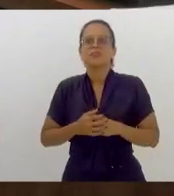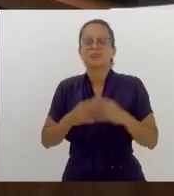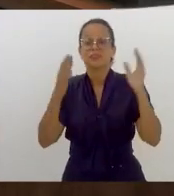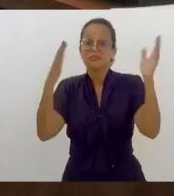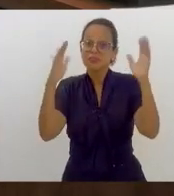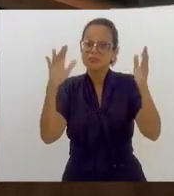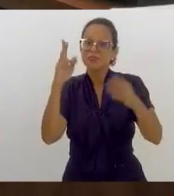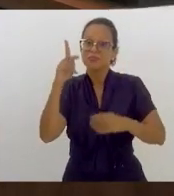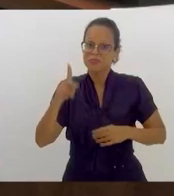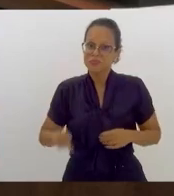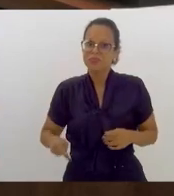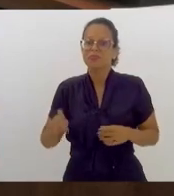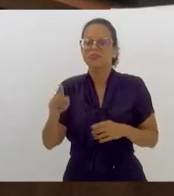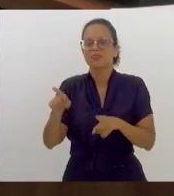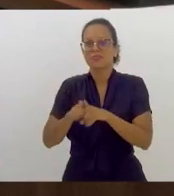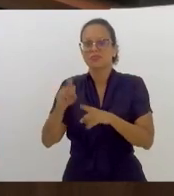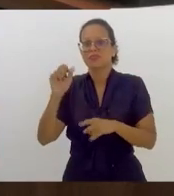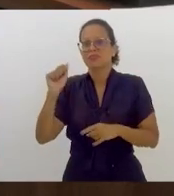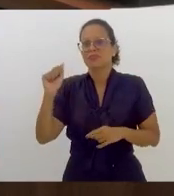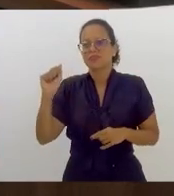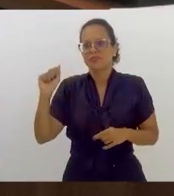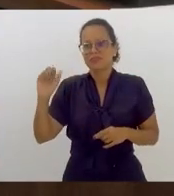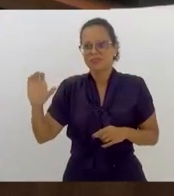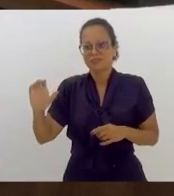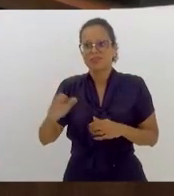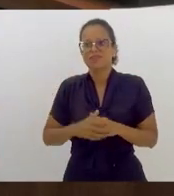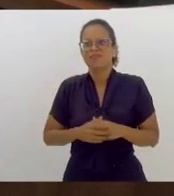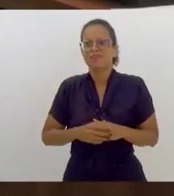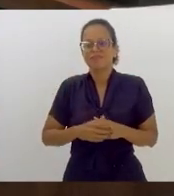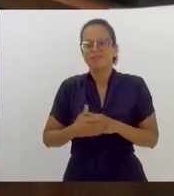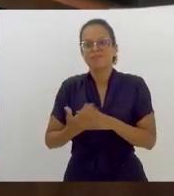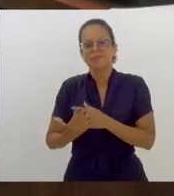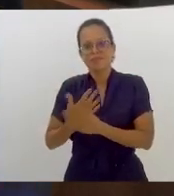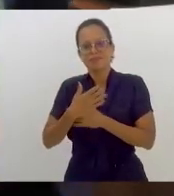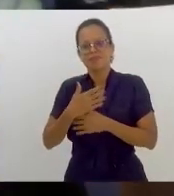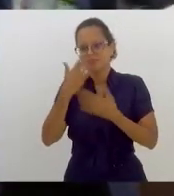nosso presidente André, que foi o verdadeiro mentor desse projeto.